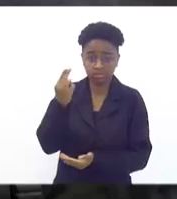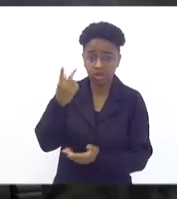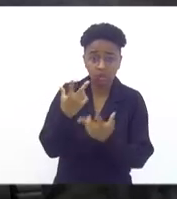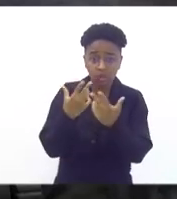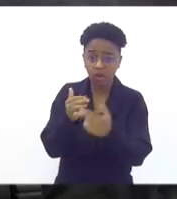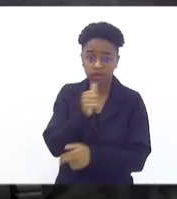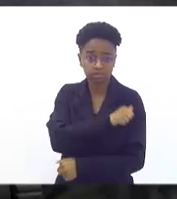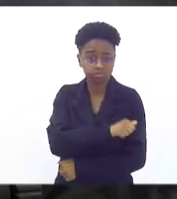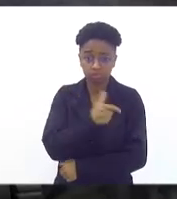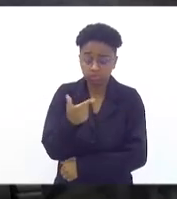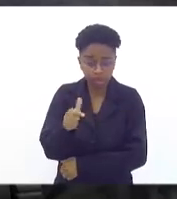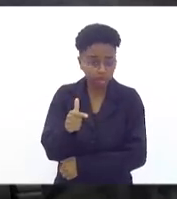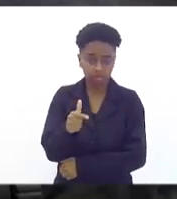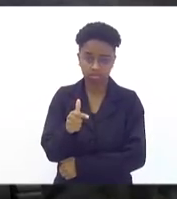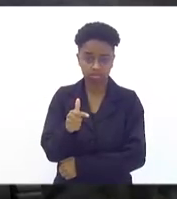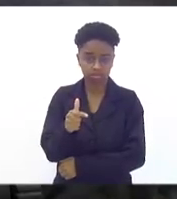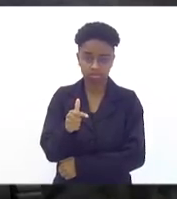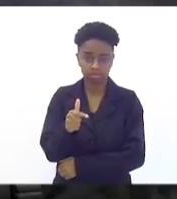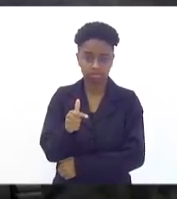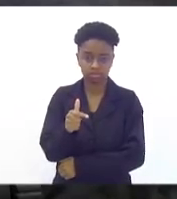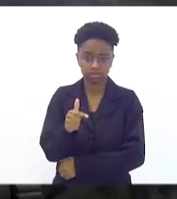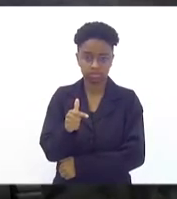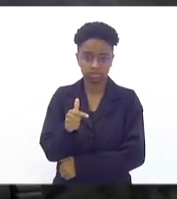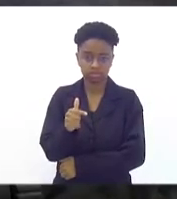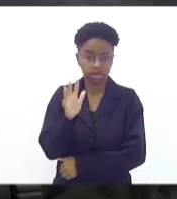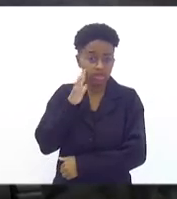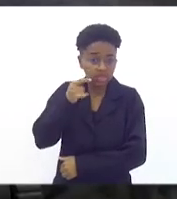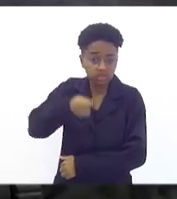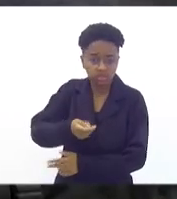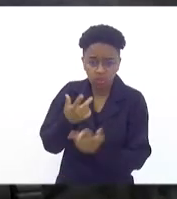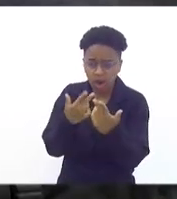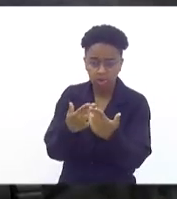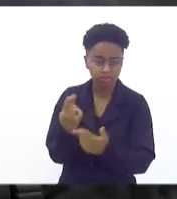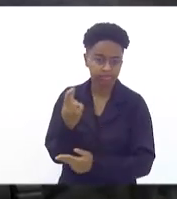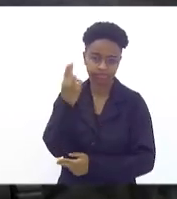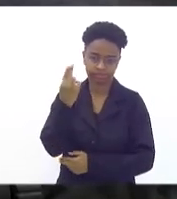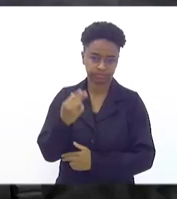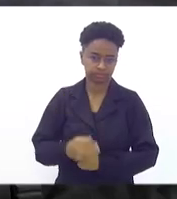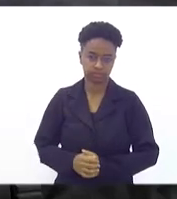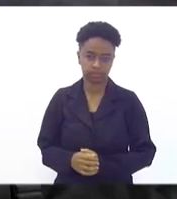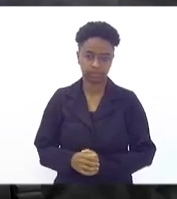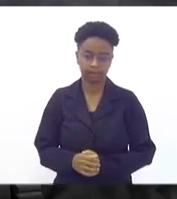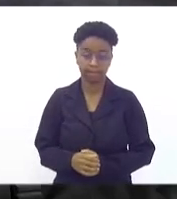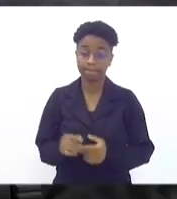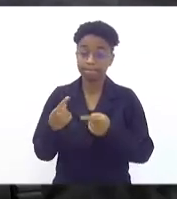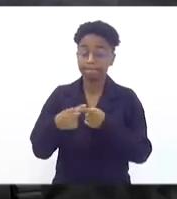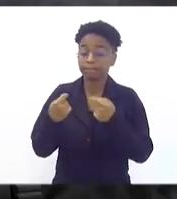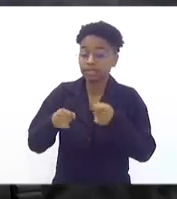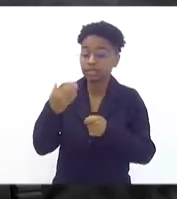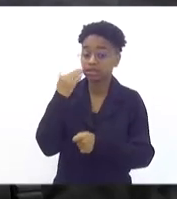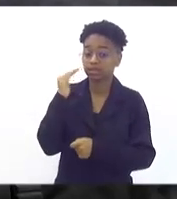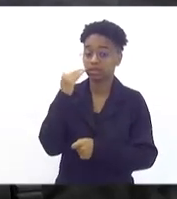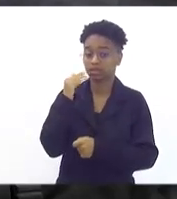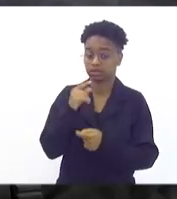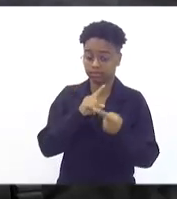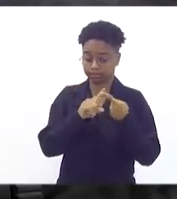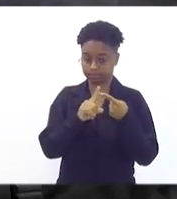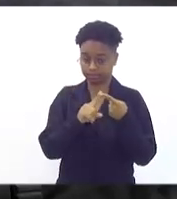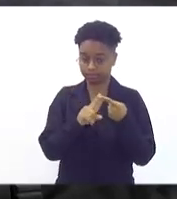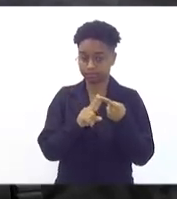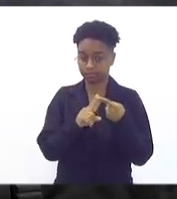Rio de Janeiro tem hoje de tomar esse essa decisão de decisão de entender o seguinte primeiramente